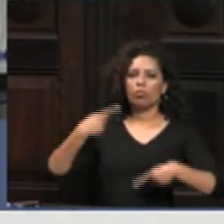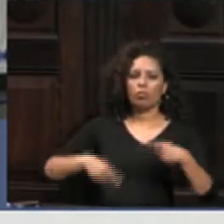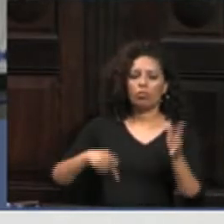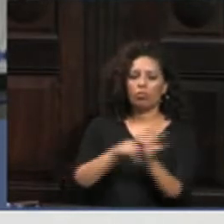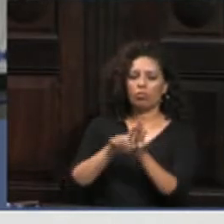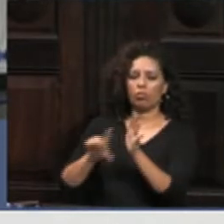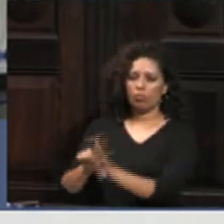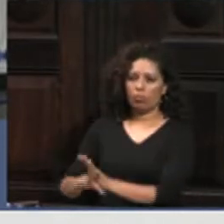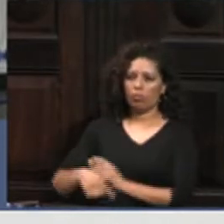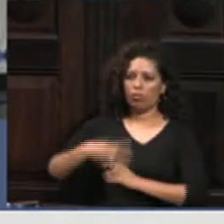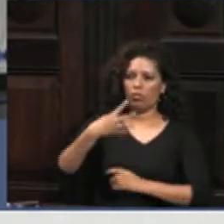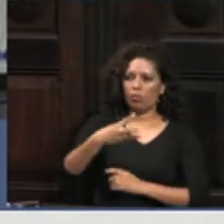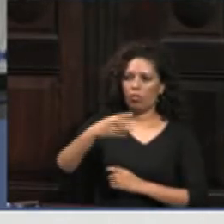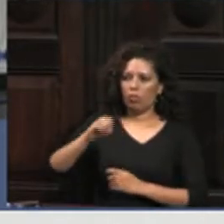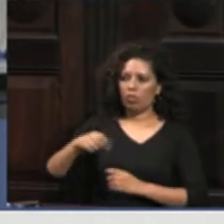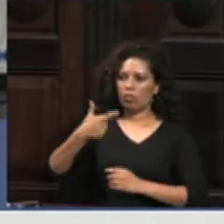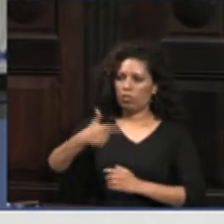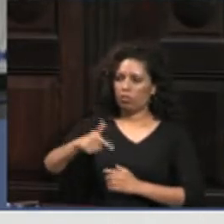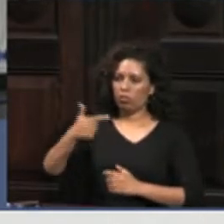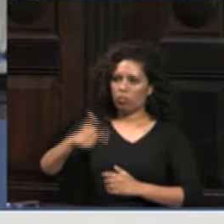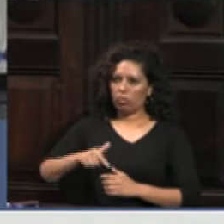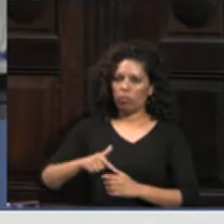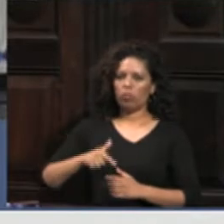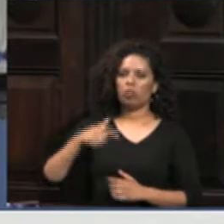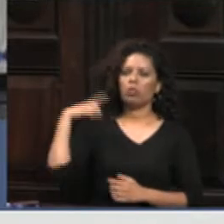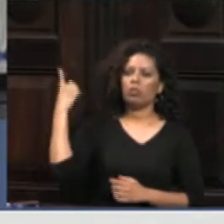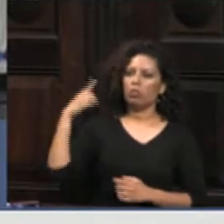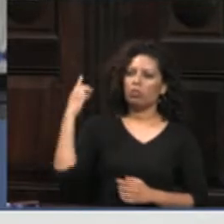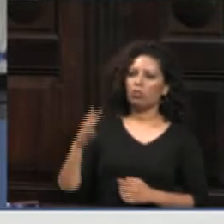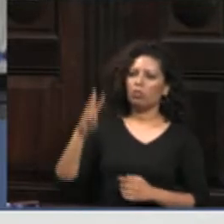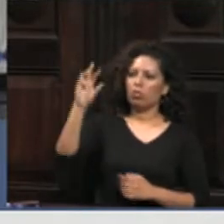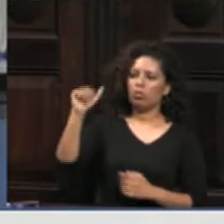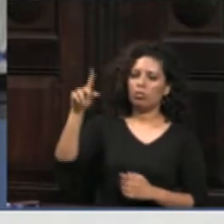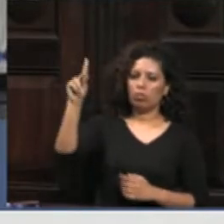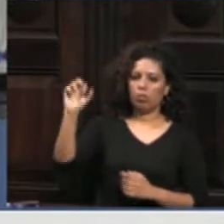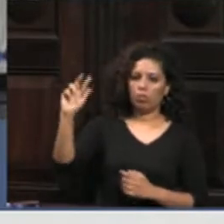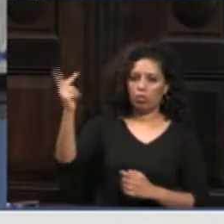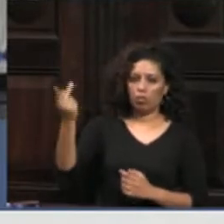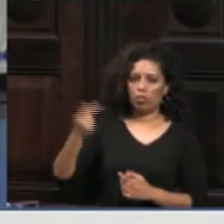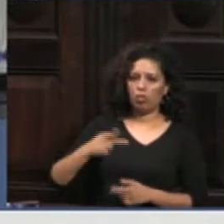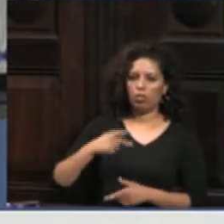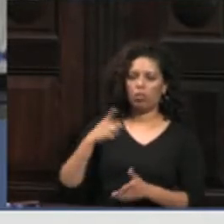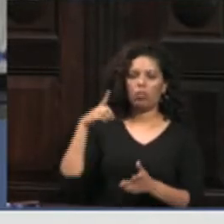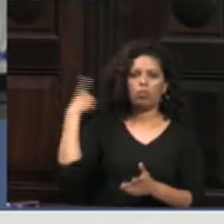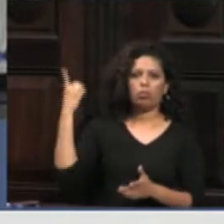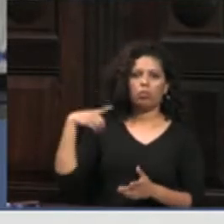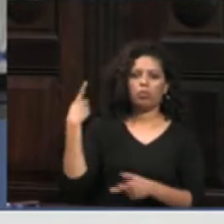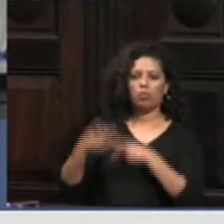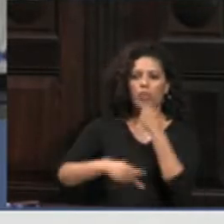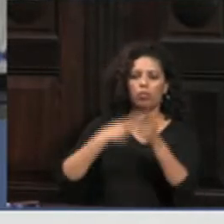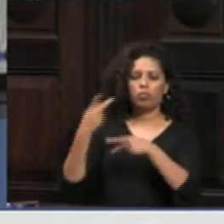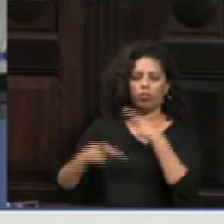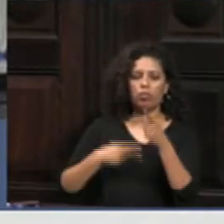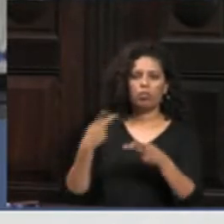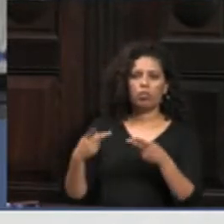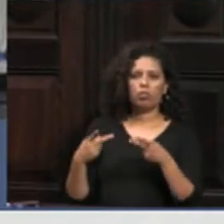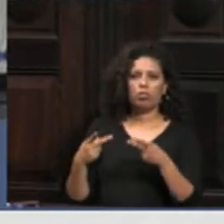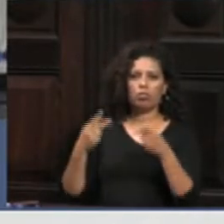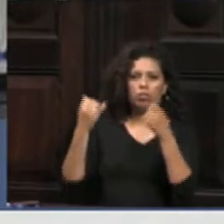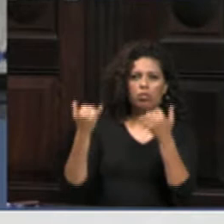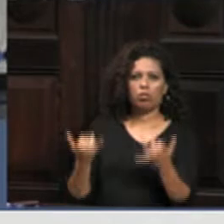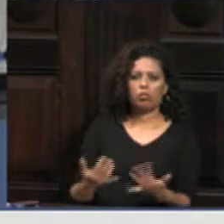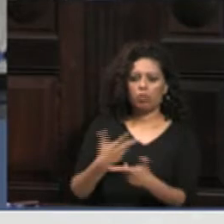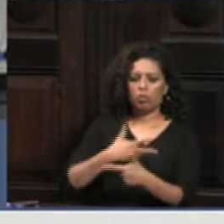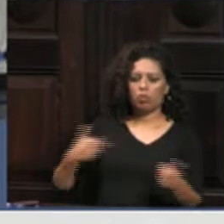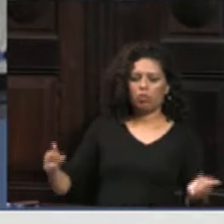de lei 4022 de 2018, de autoria do deputado Valdec Carneiro, que declara a Sinfônica Ambulante do município de Niterói